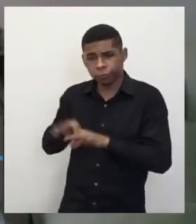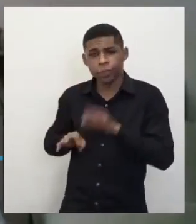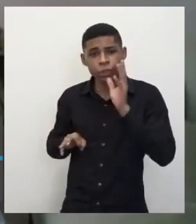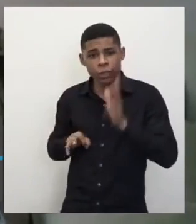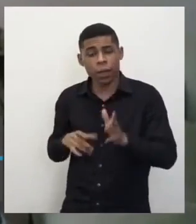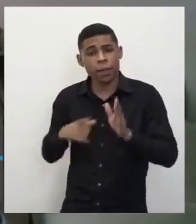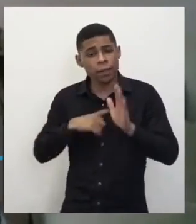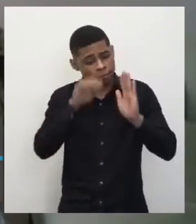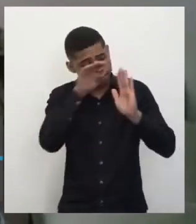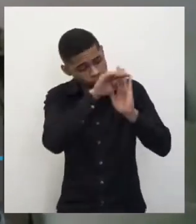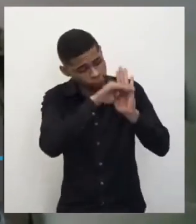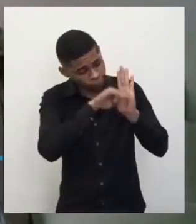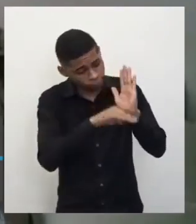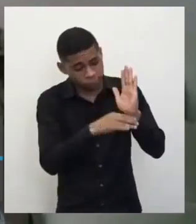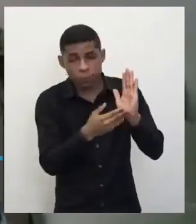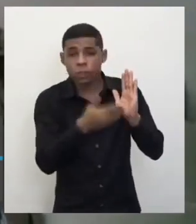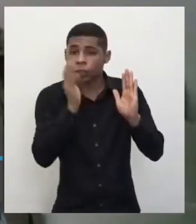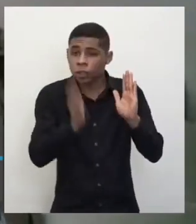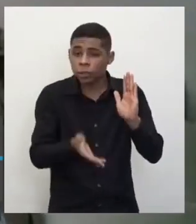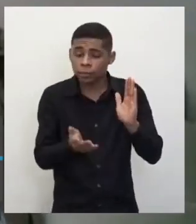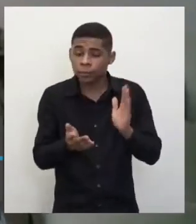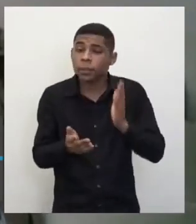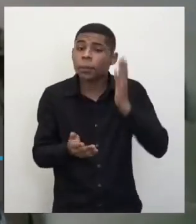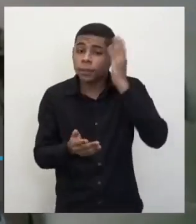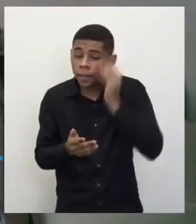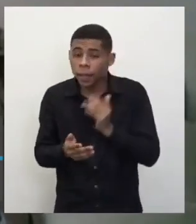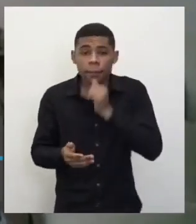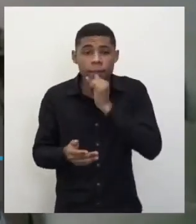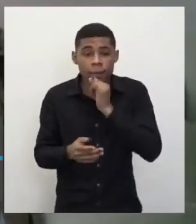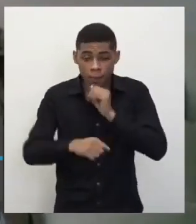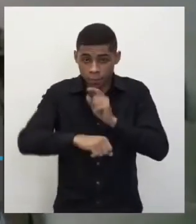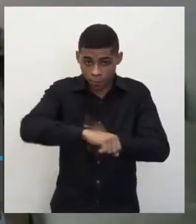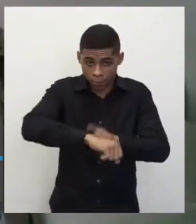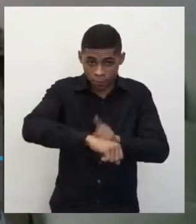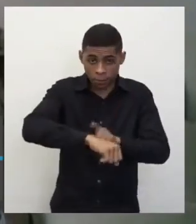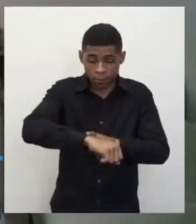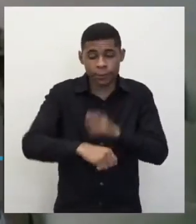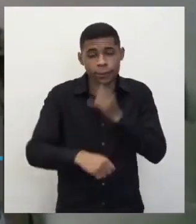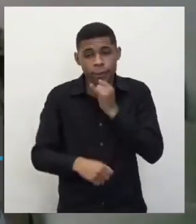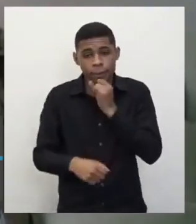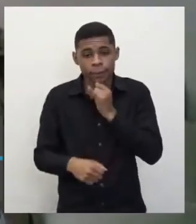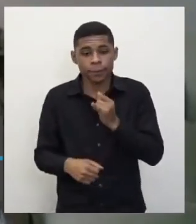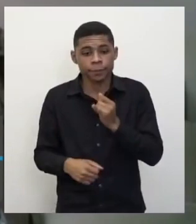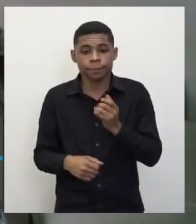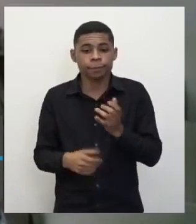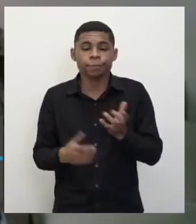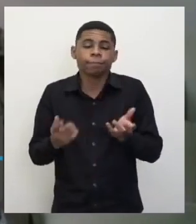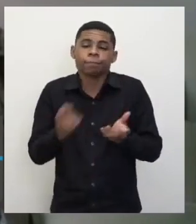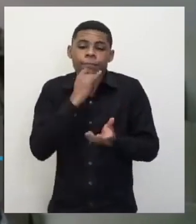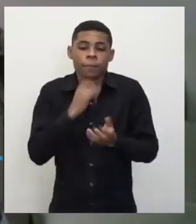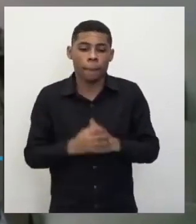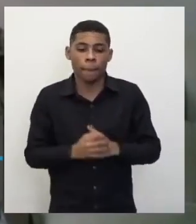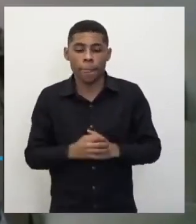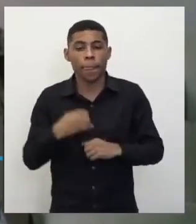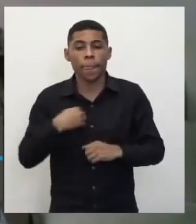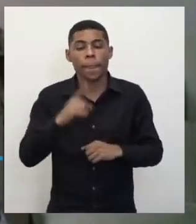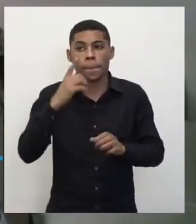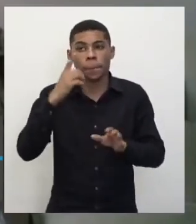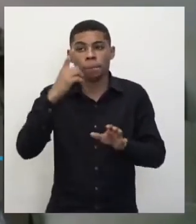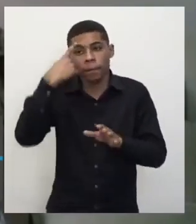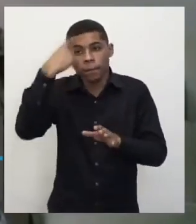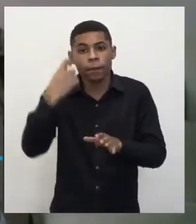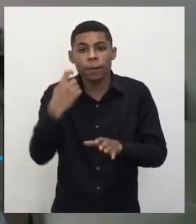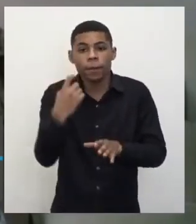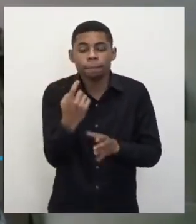um roteiro para aquilo, então sabe-se o momento de, como se eu vou inventar uma palavra aqui,